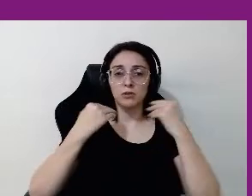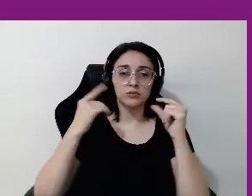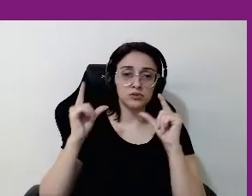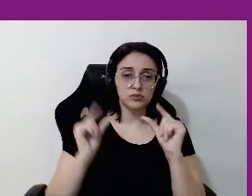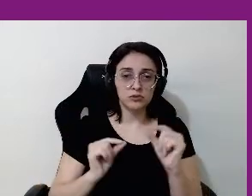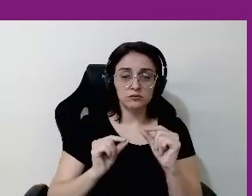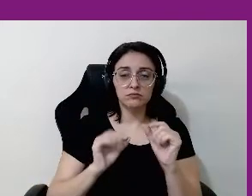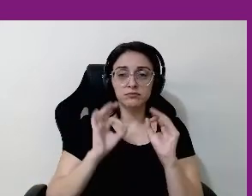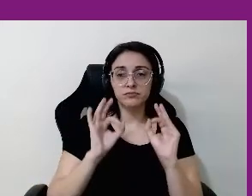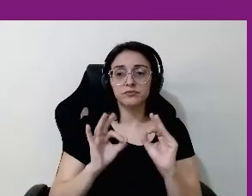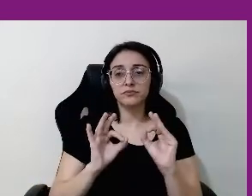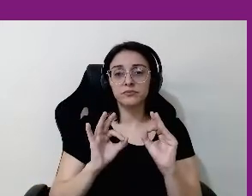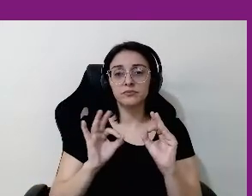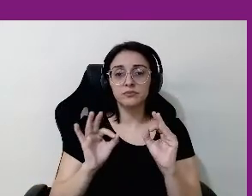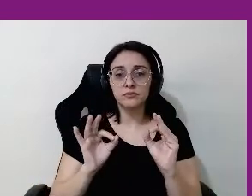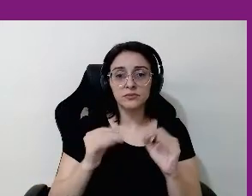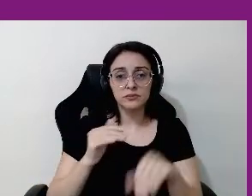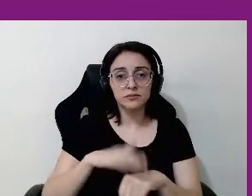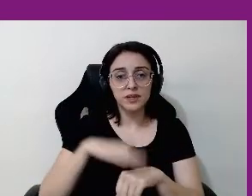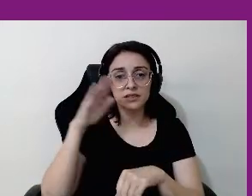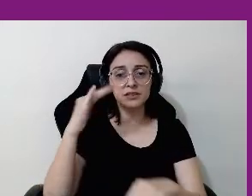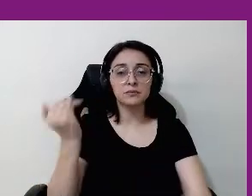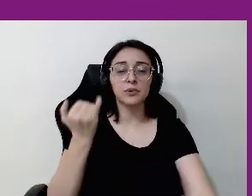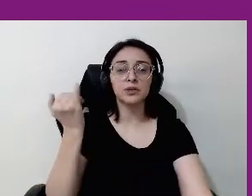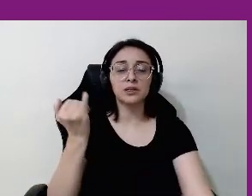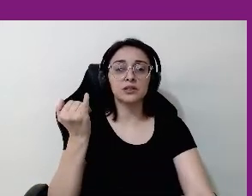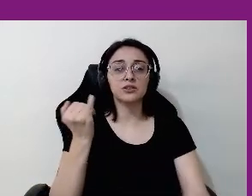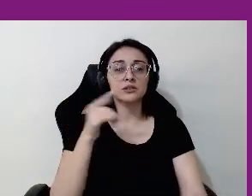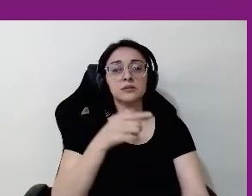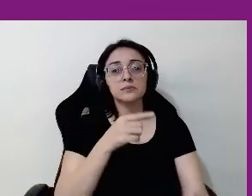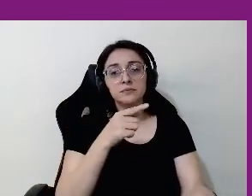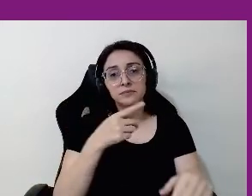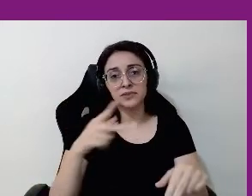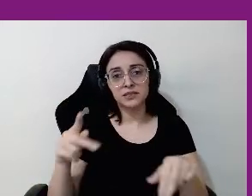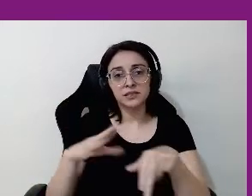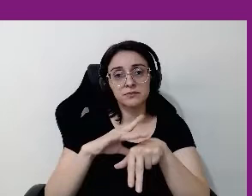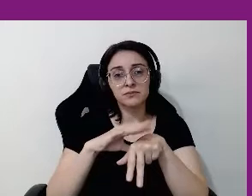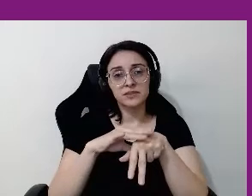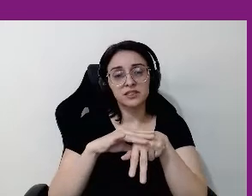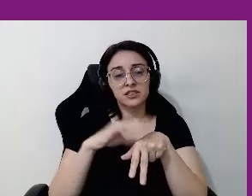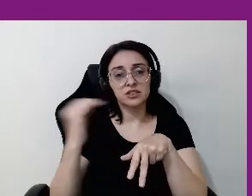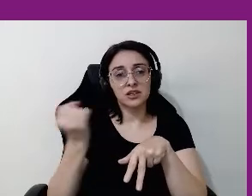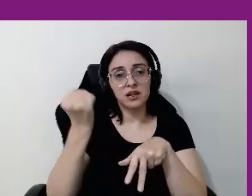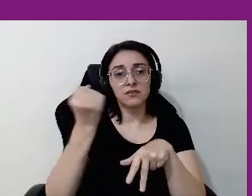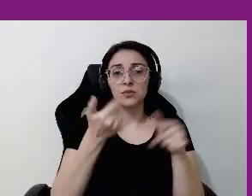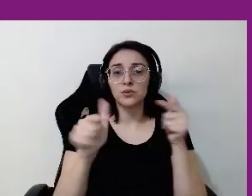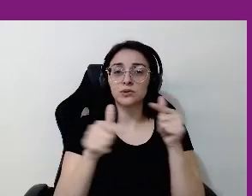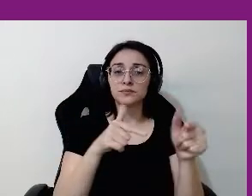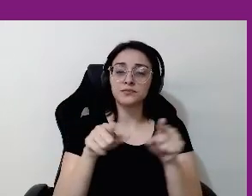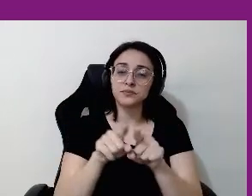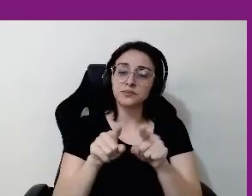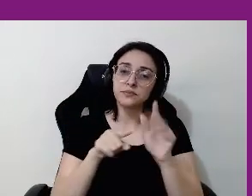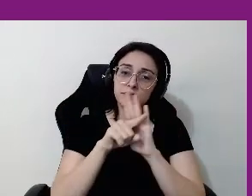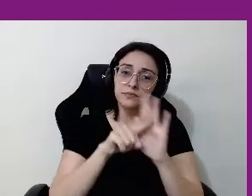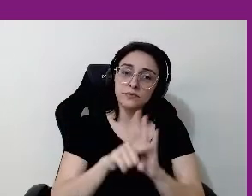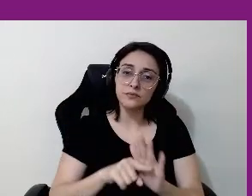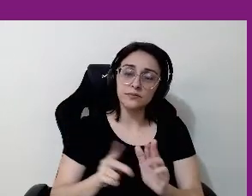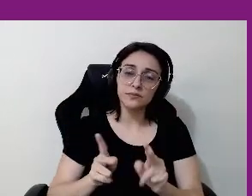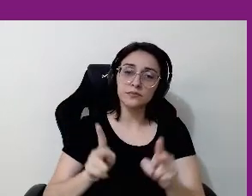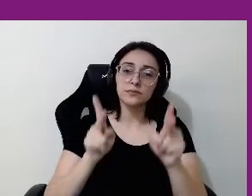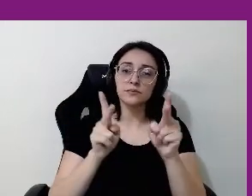o desfecho mais importante para esses pacientes graves, e o restante a gente está em pesquisa, e